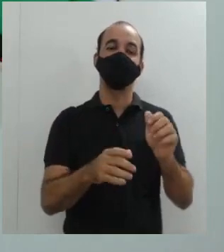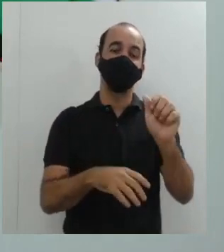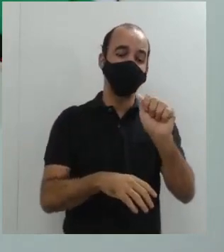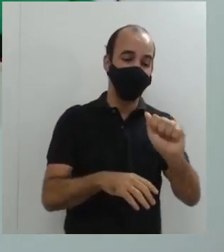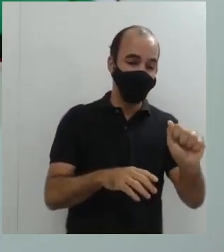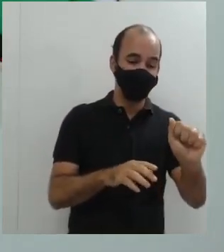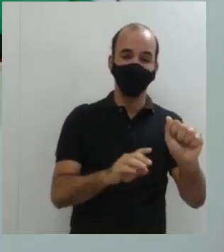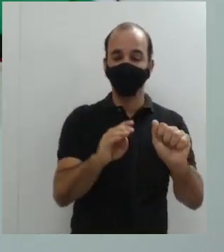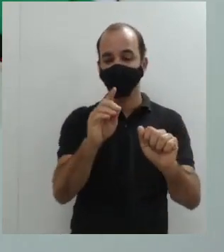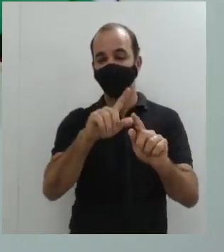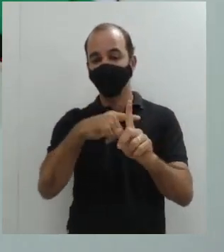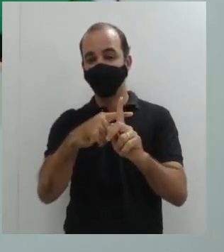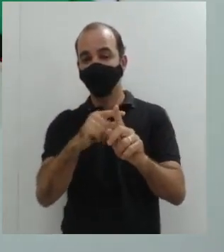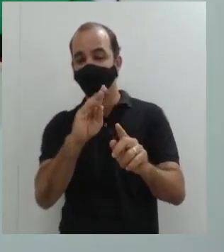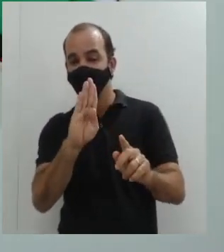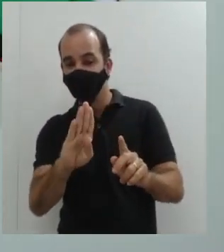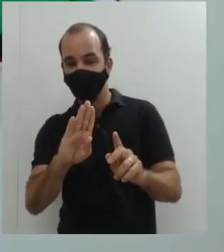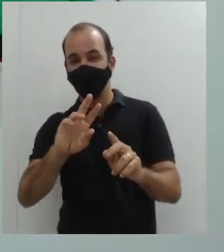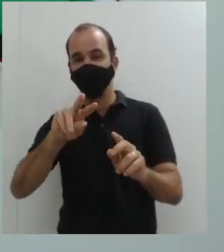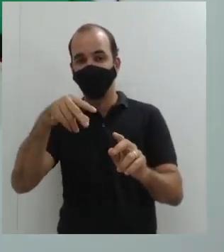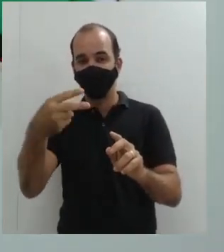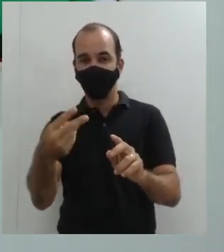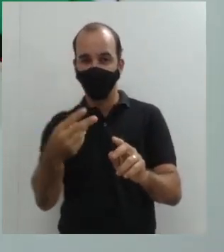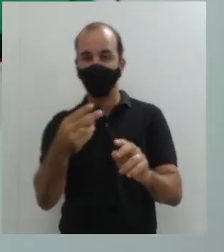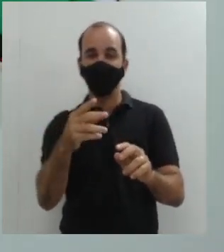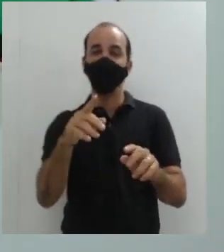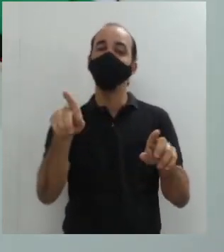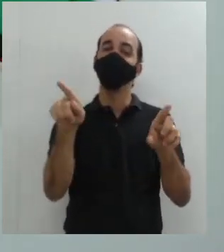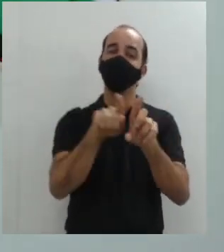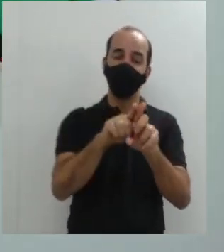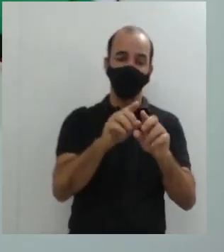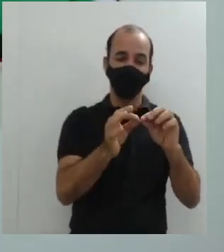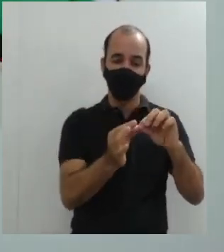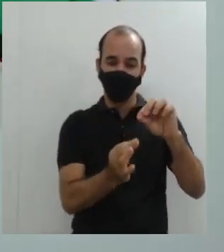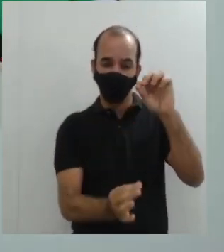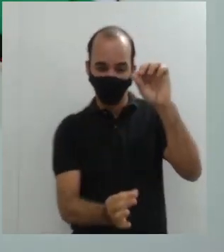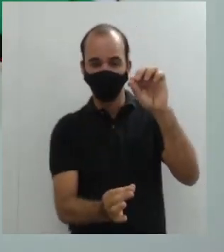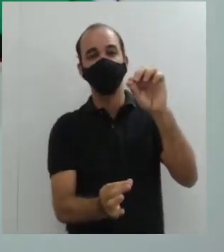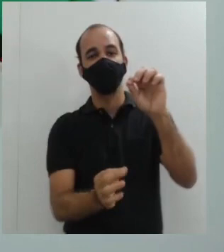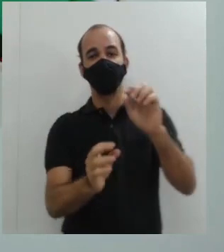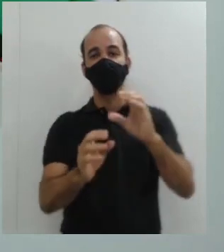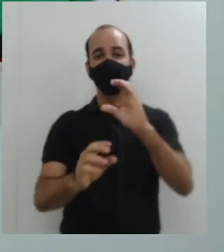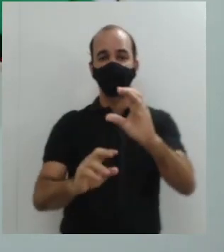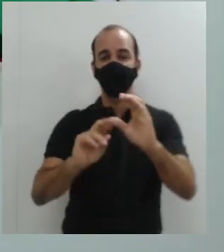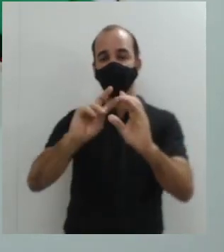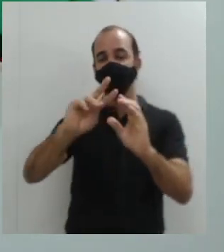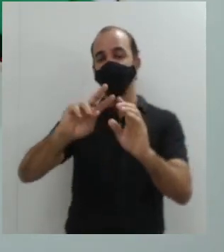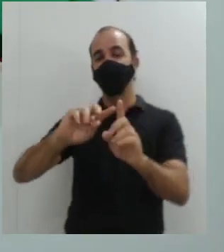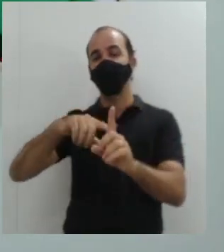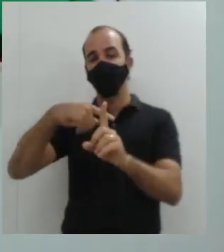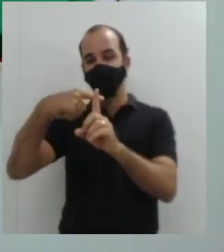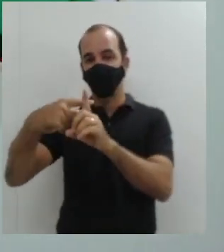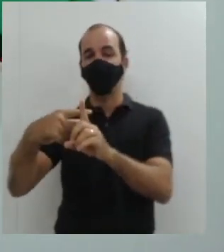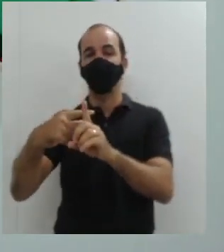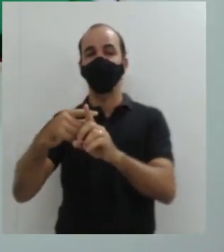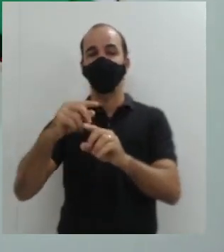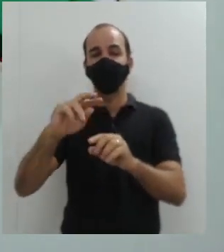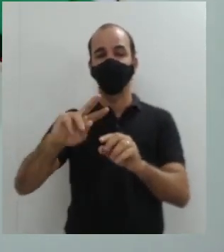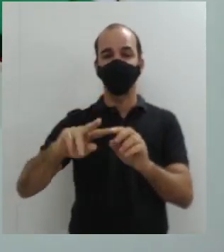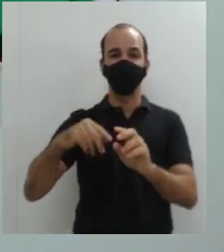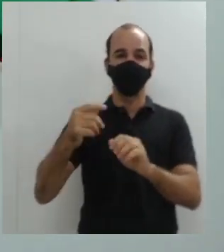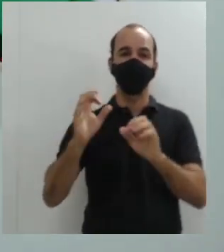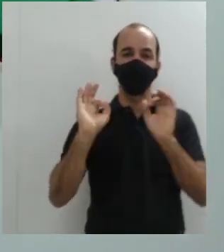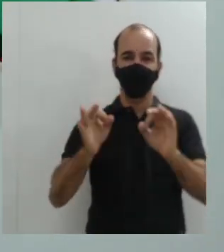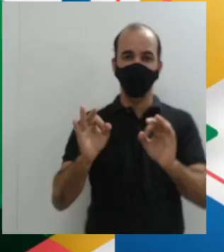quadrado, somar com altura ou profundidade C elevado ao quadrado, beleza? Gravou? Memorizou? Massa,